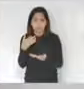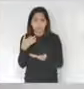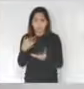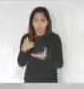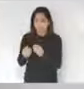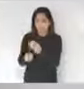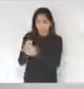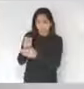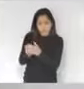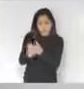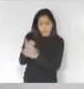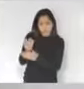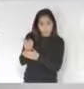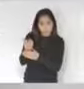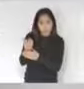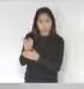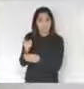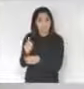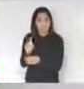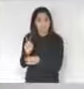nenhum.